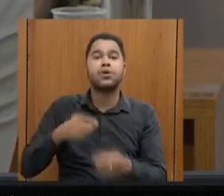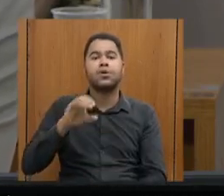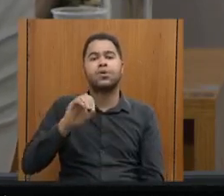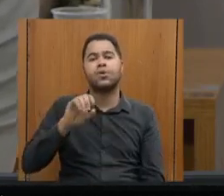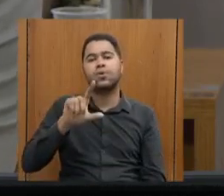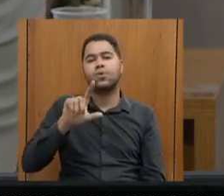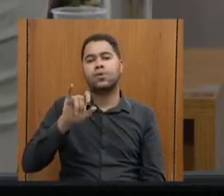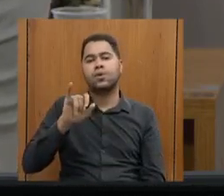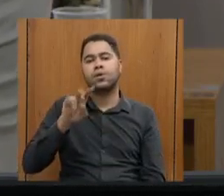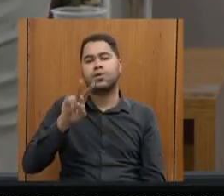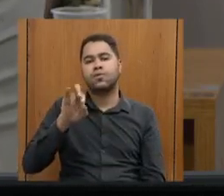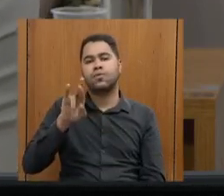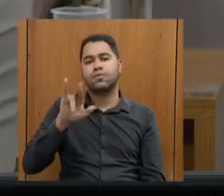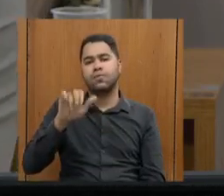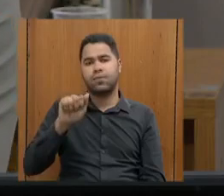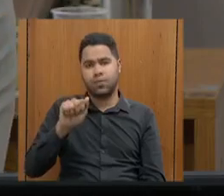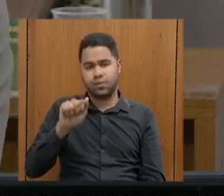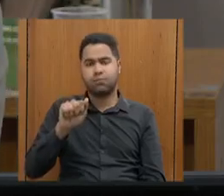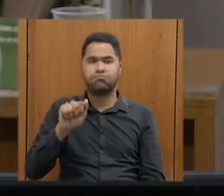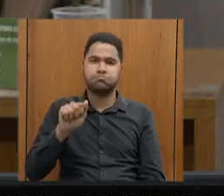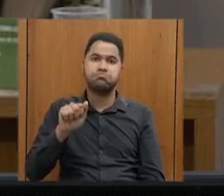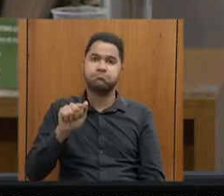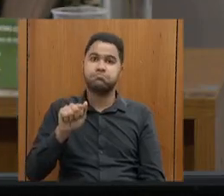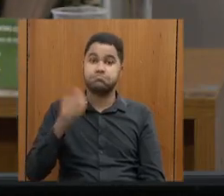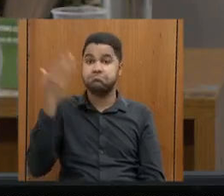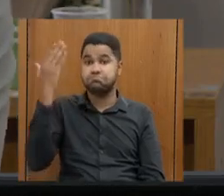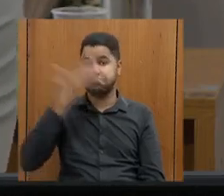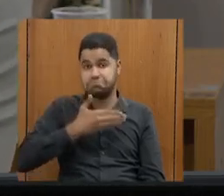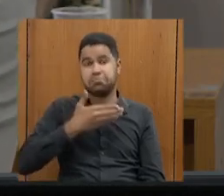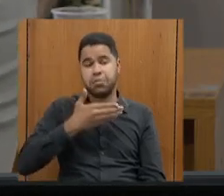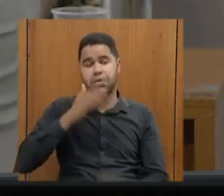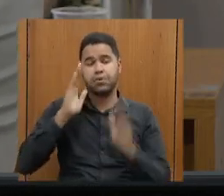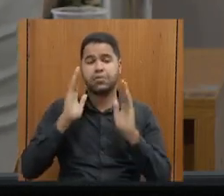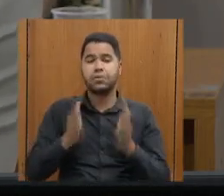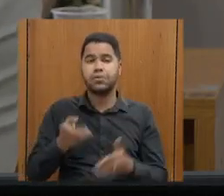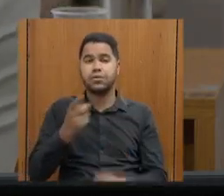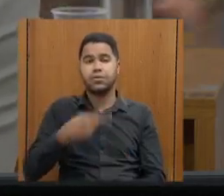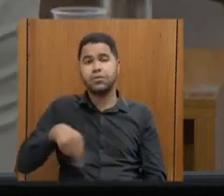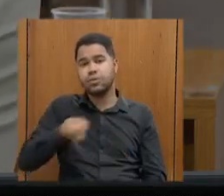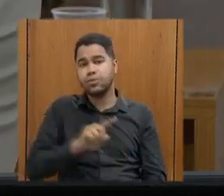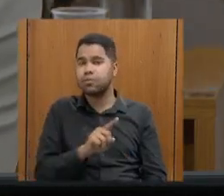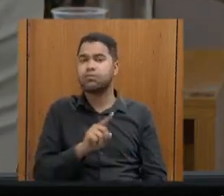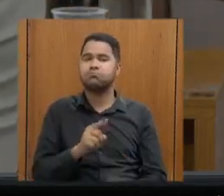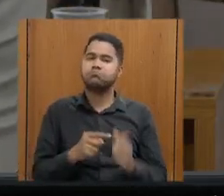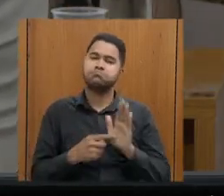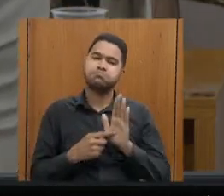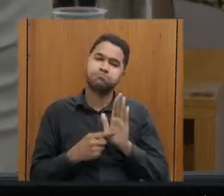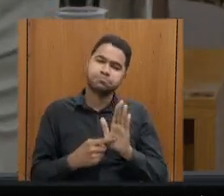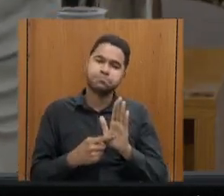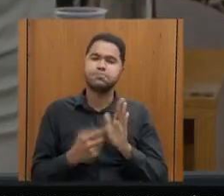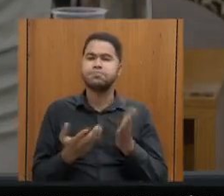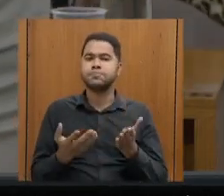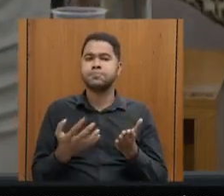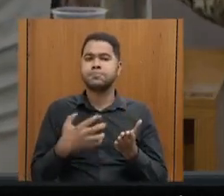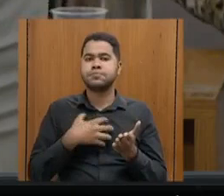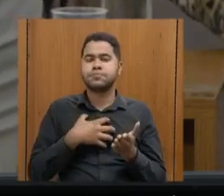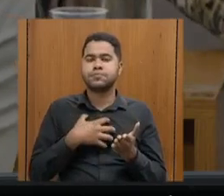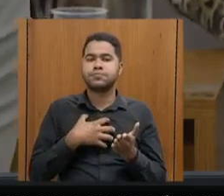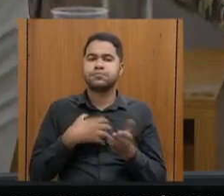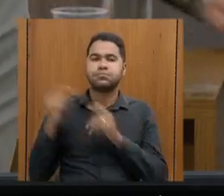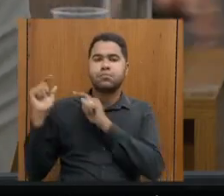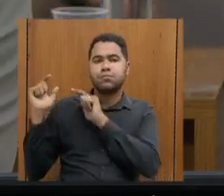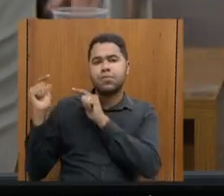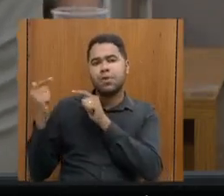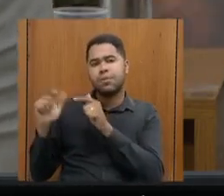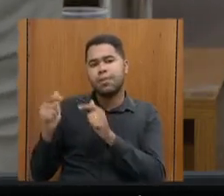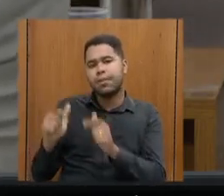Oliveira Então tá mais do que provado que se a gente fosse fazer né uma forma é